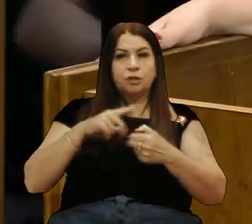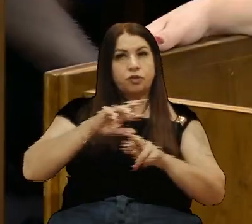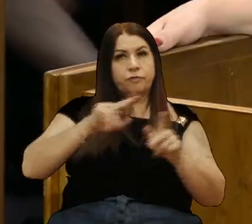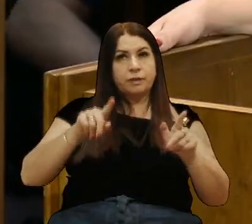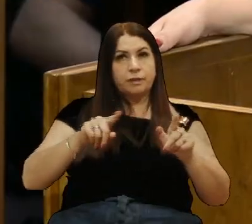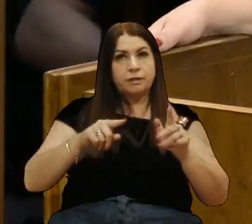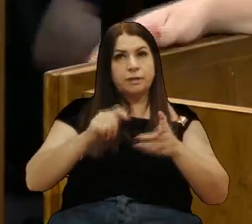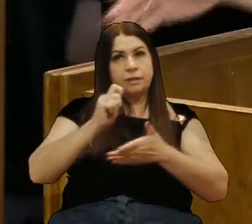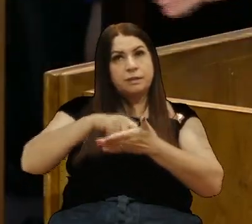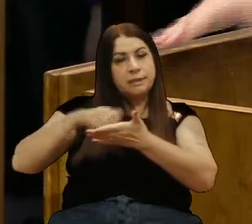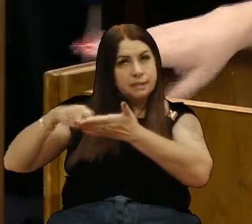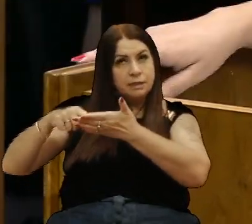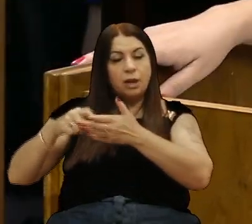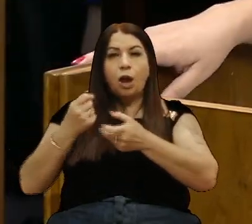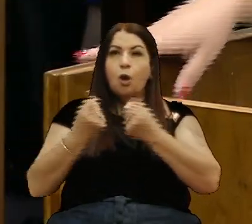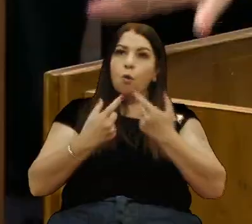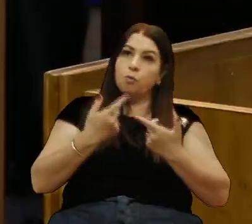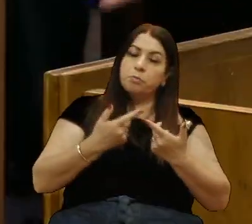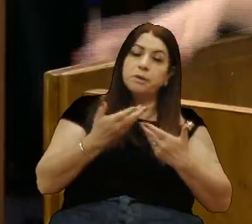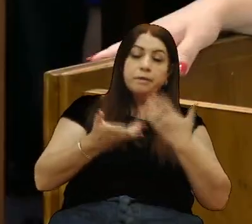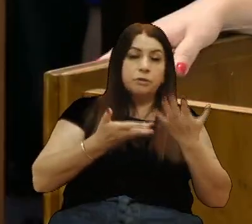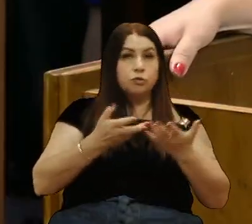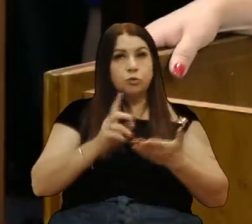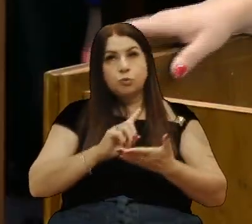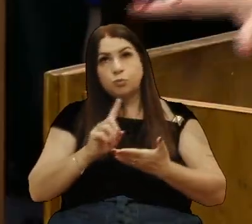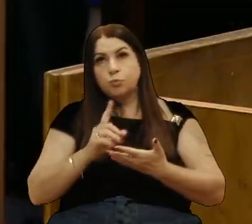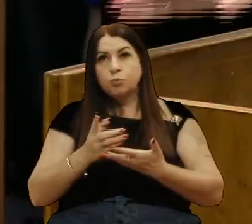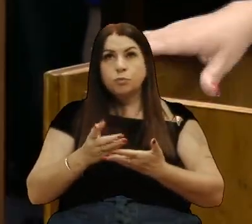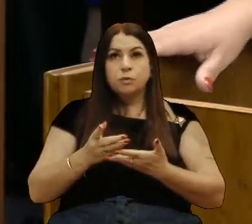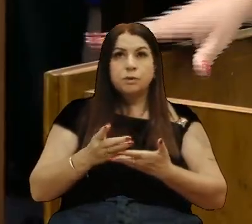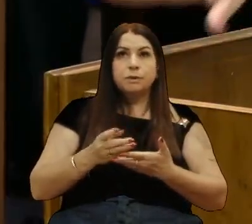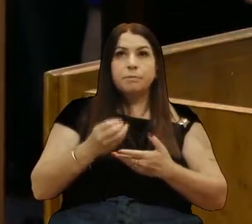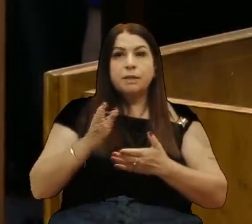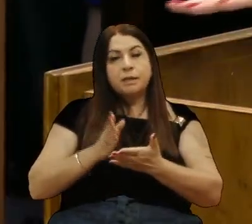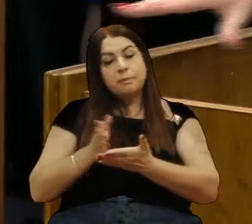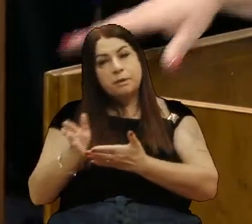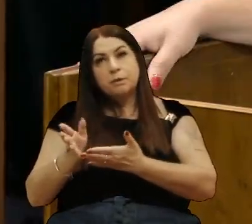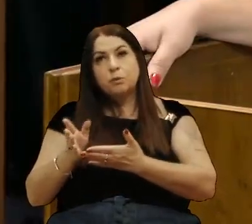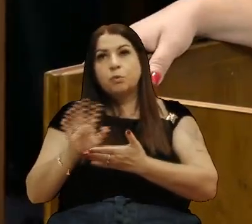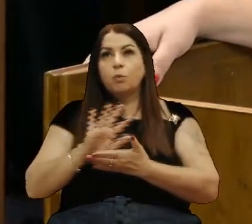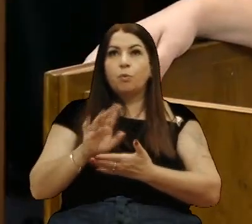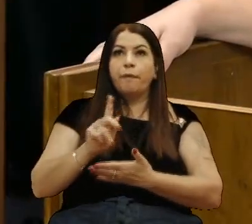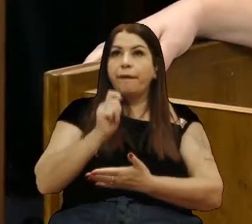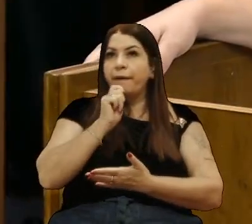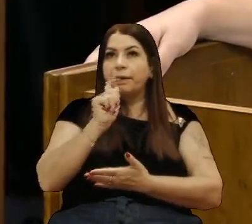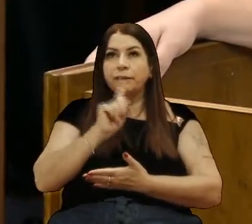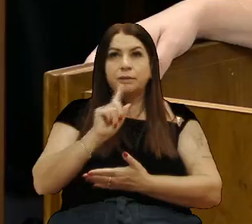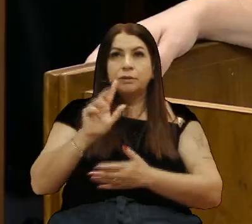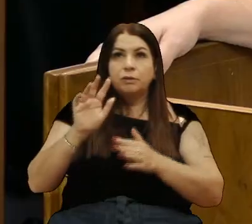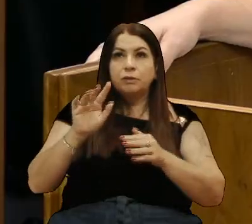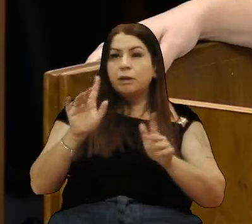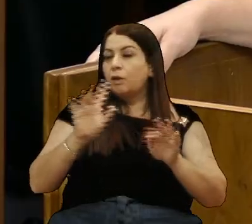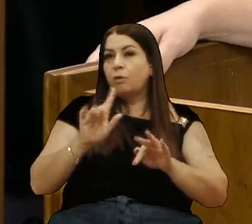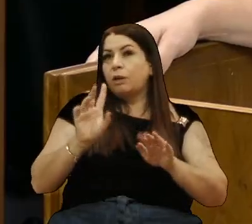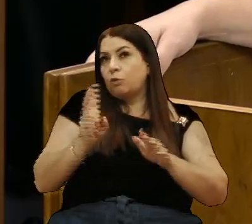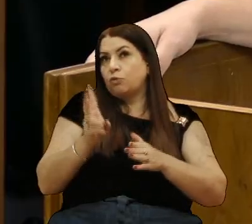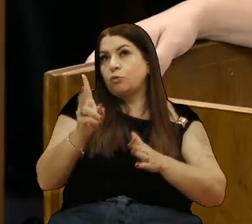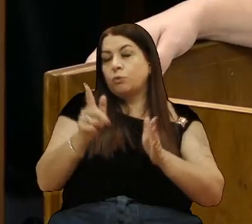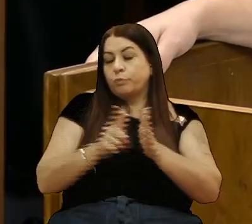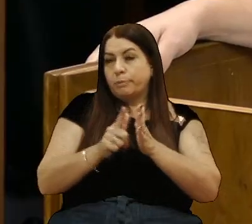diversas indicações, algumas atendidas, outras muito bem encaminhadas, outras ainda que não saíram do papel,